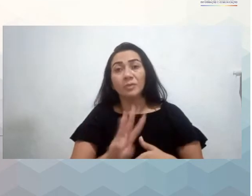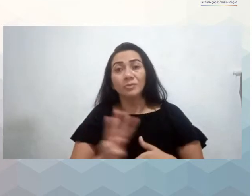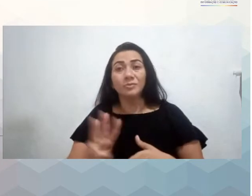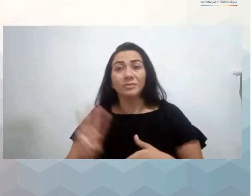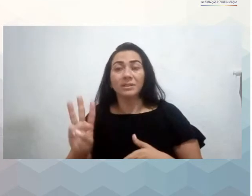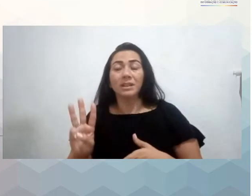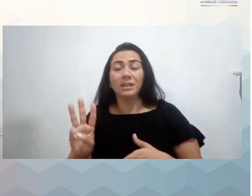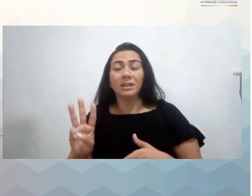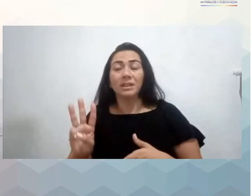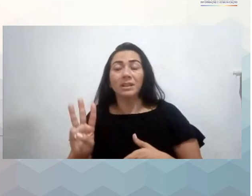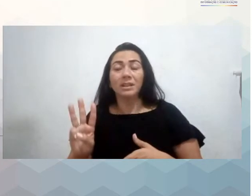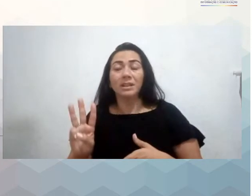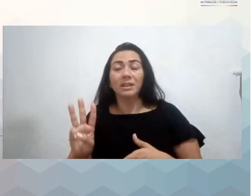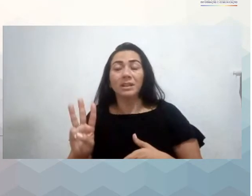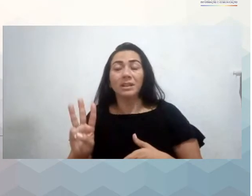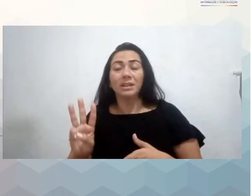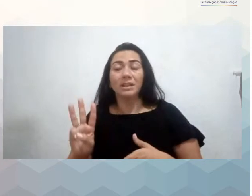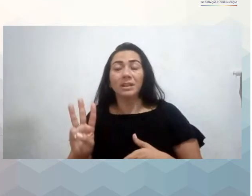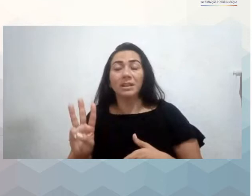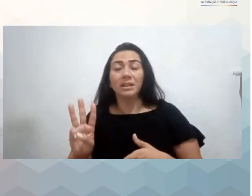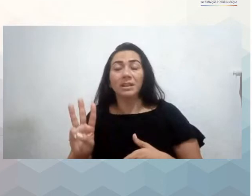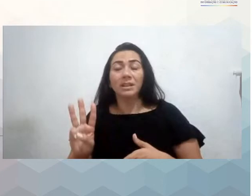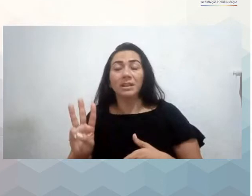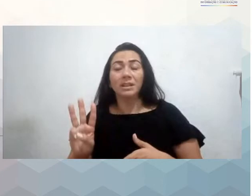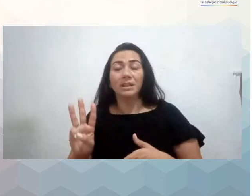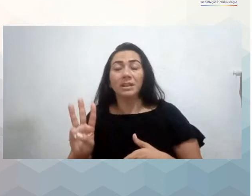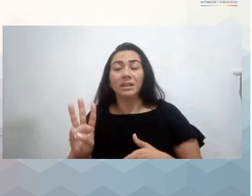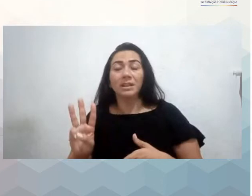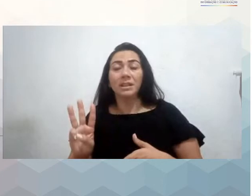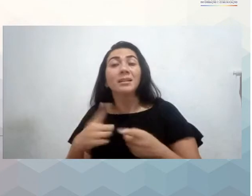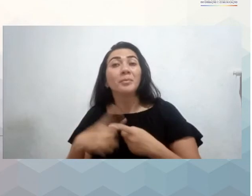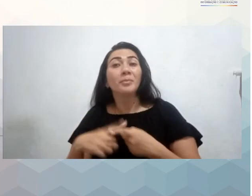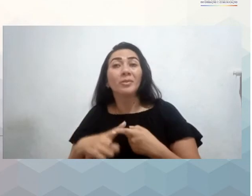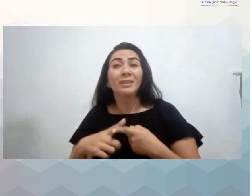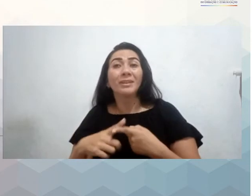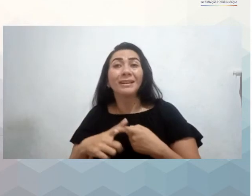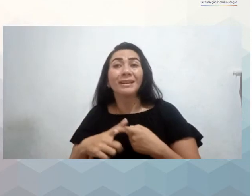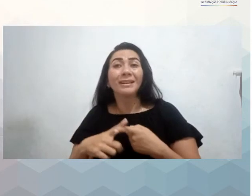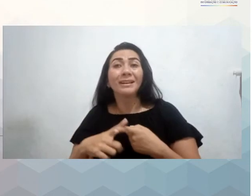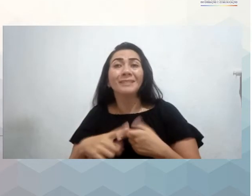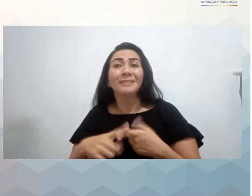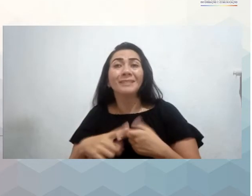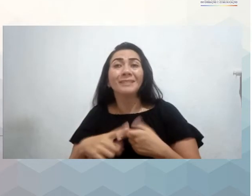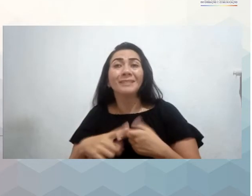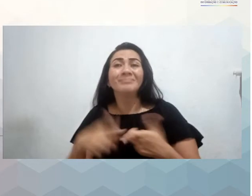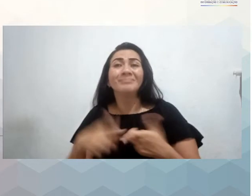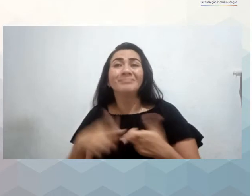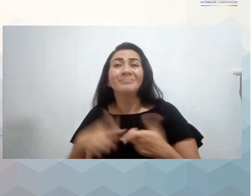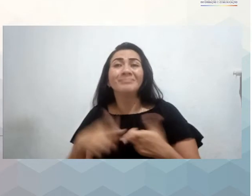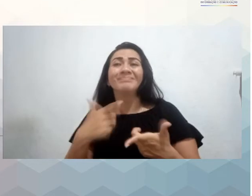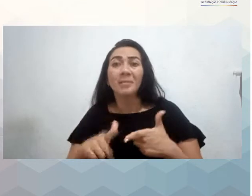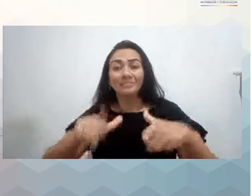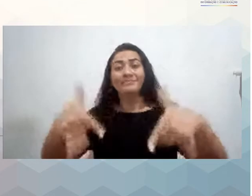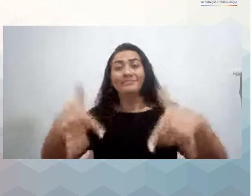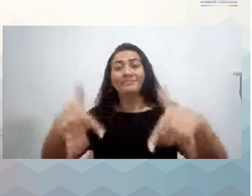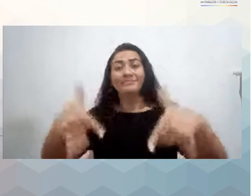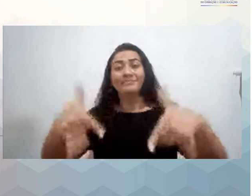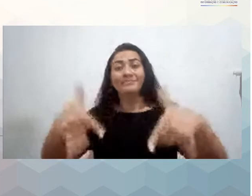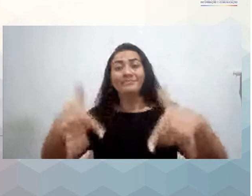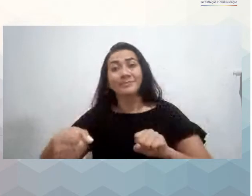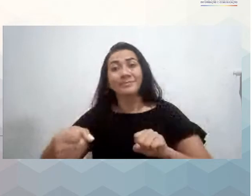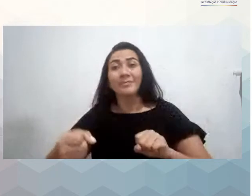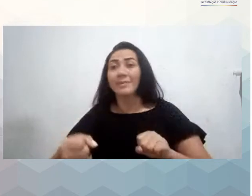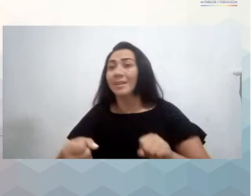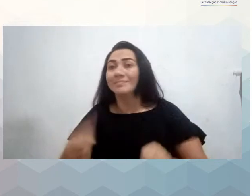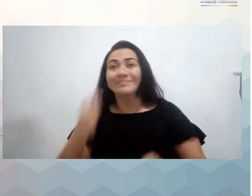não consegui clicar no link e automaticamente baixar o certificado, como sempre fizemos em todos os